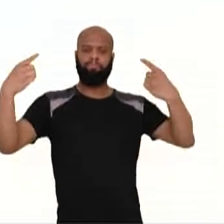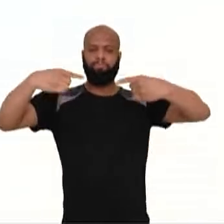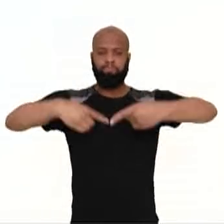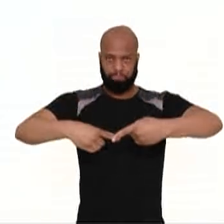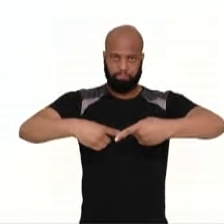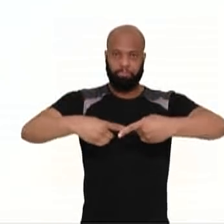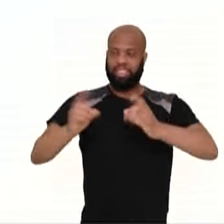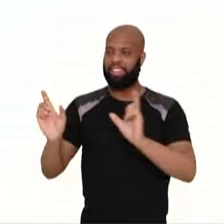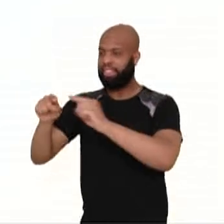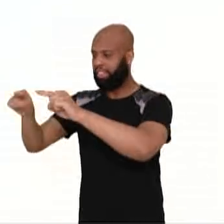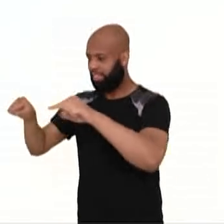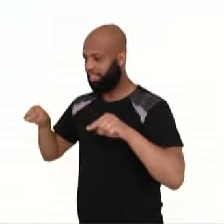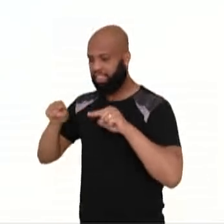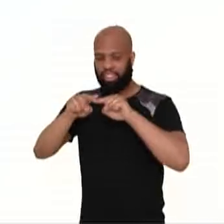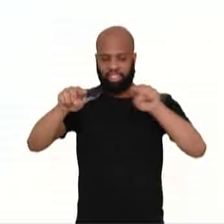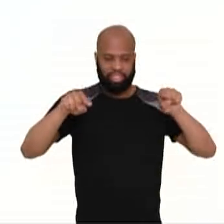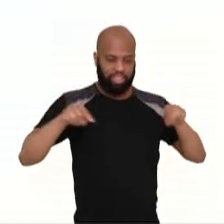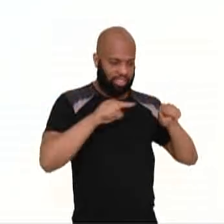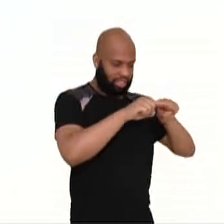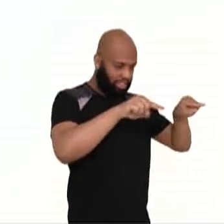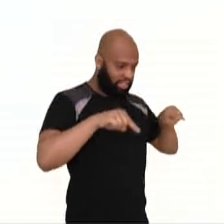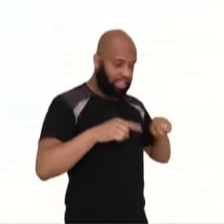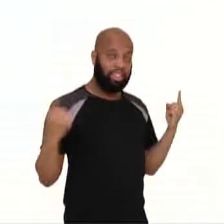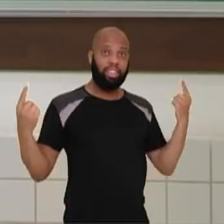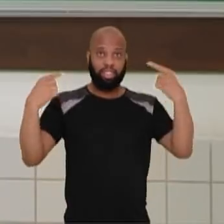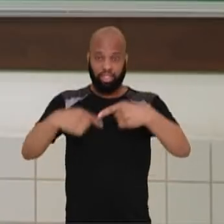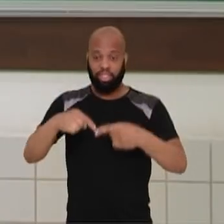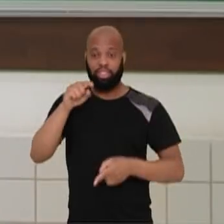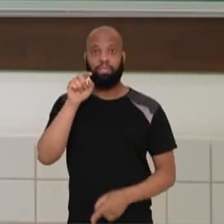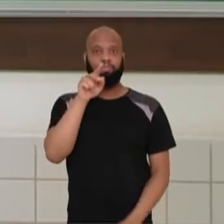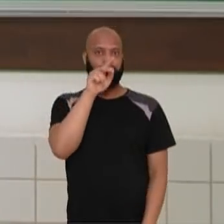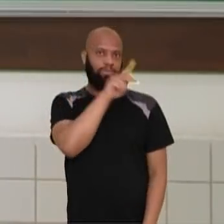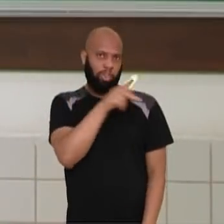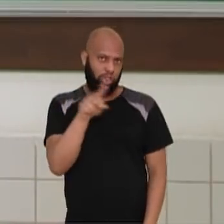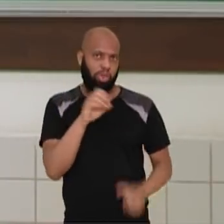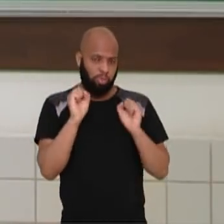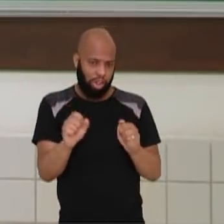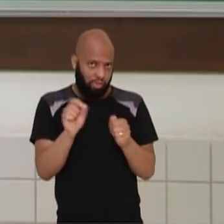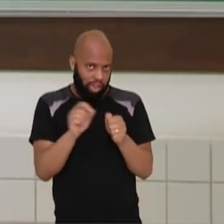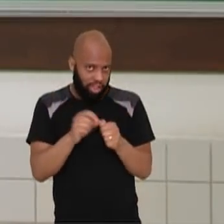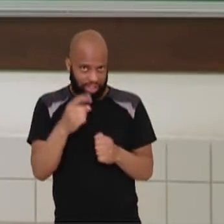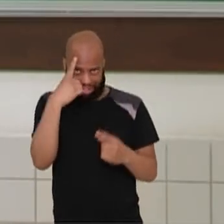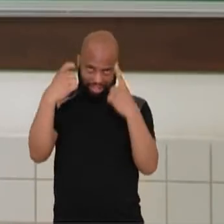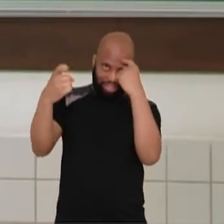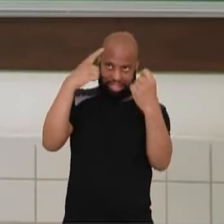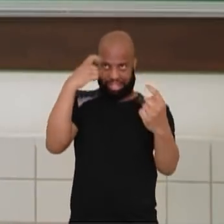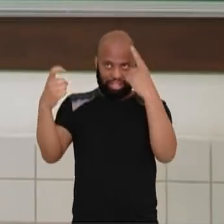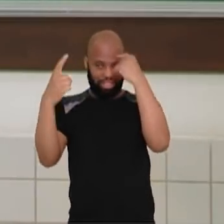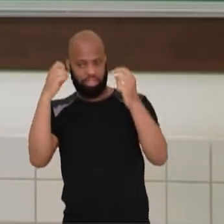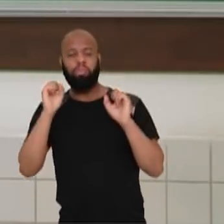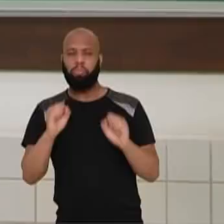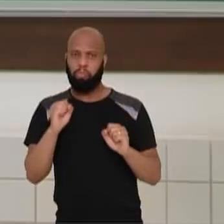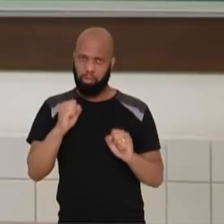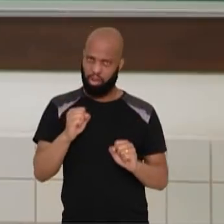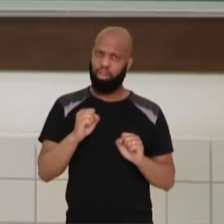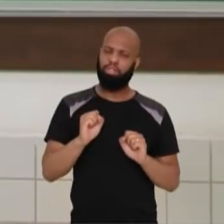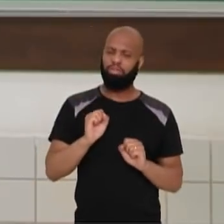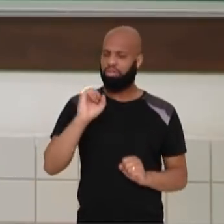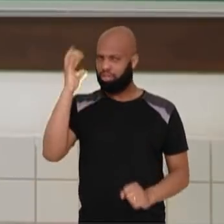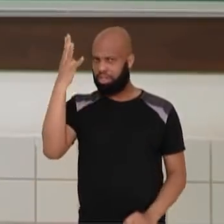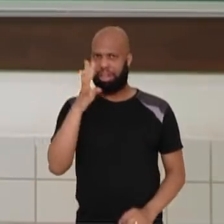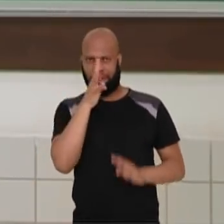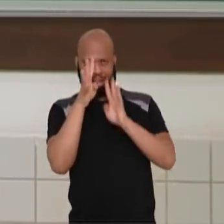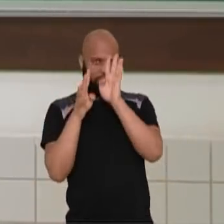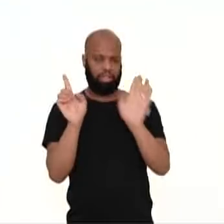das turmas. Legal, né? Uma pesquisa que o professor realmente pode fazer, não estou inventando. Pode acontecer, não pode?